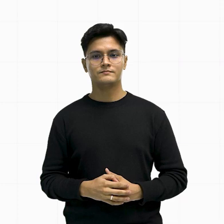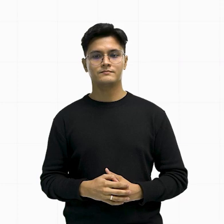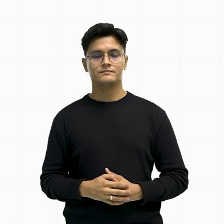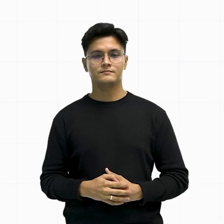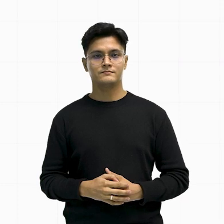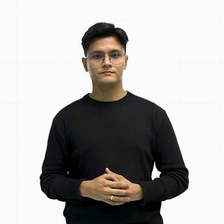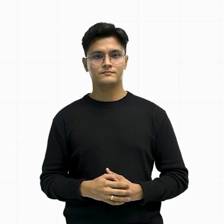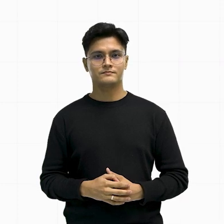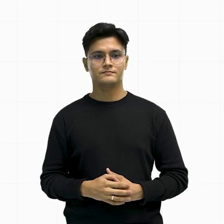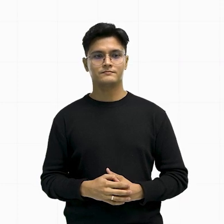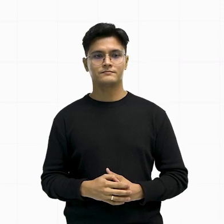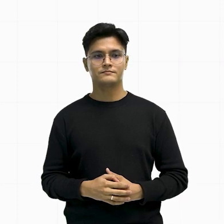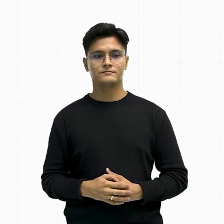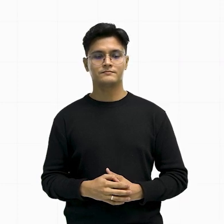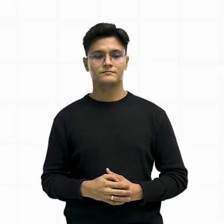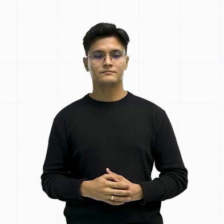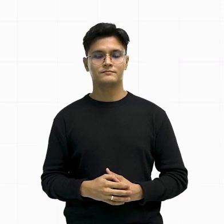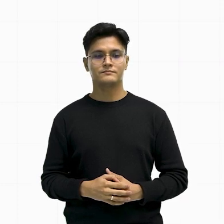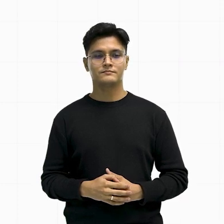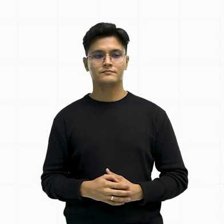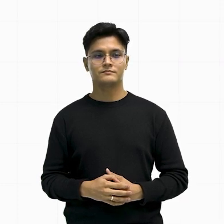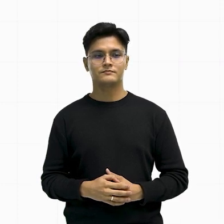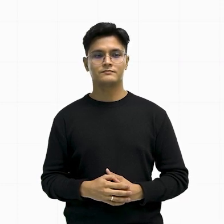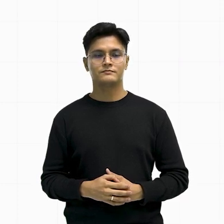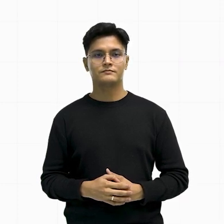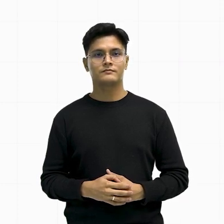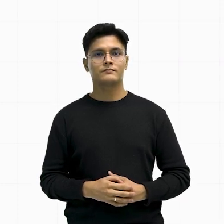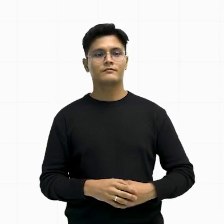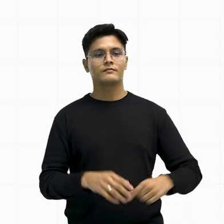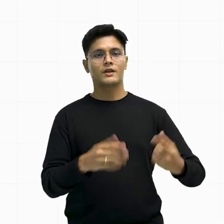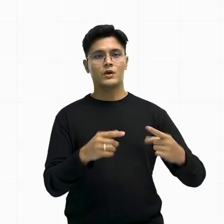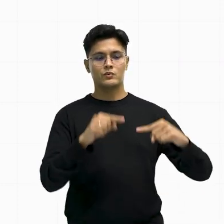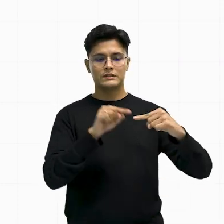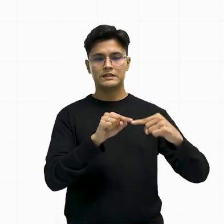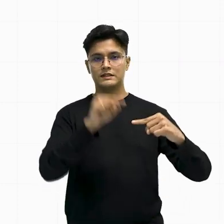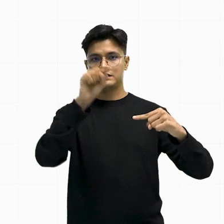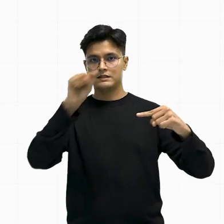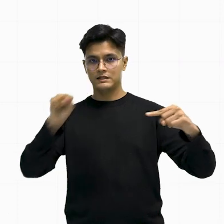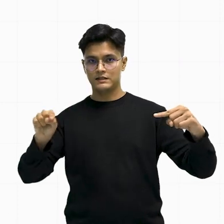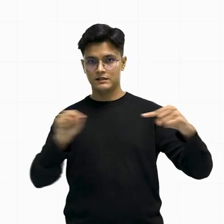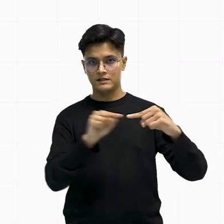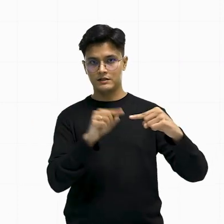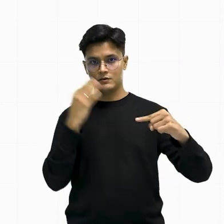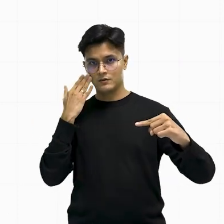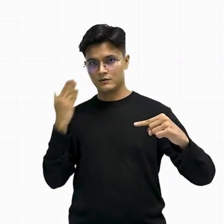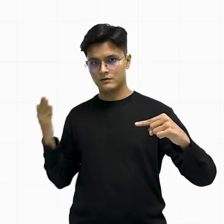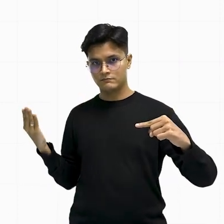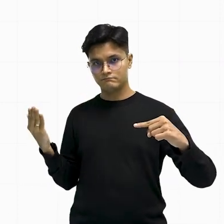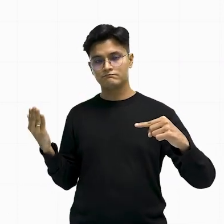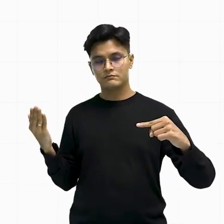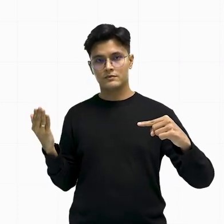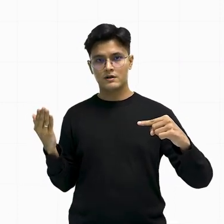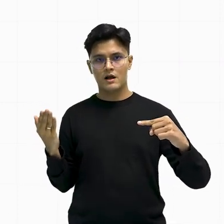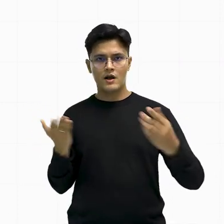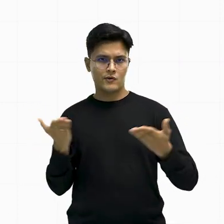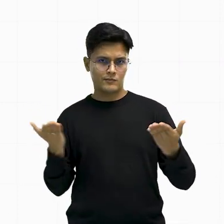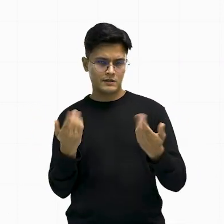aí, ó. Vamos determinar os ângulos internos do triângulo a seguir. Beleza, vamos lá. Então,